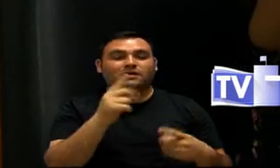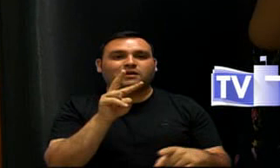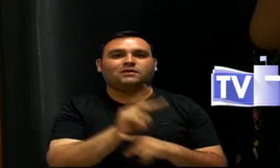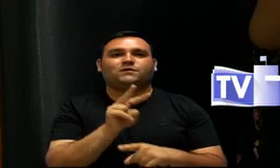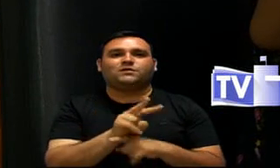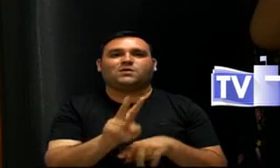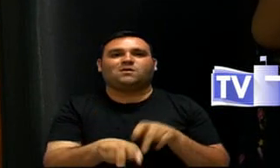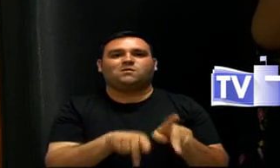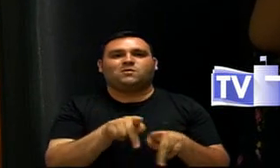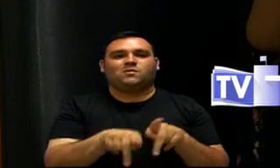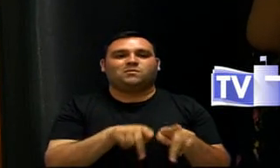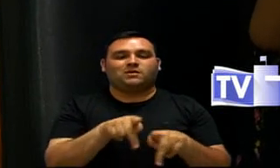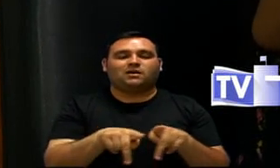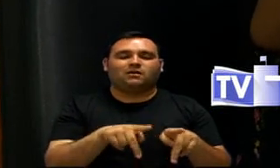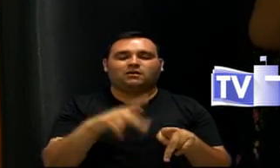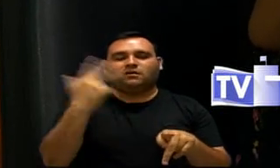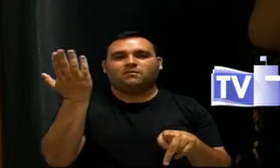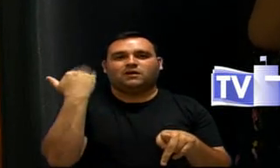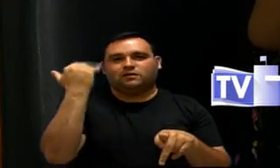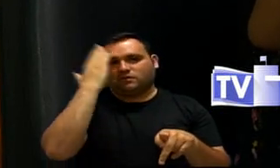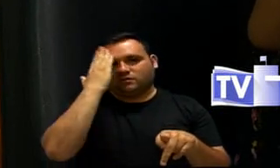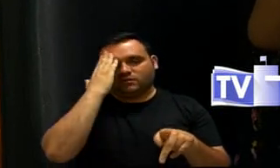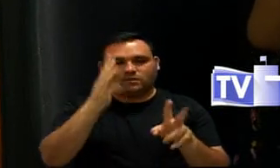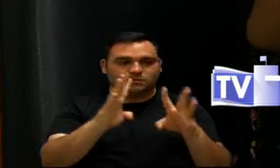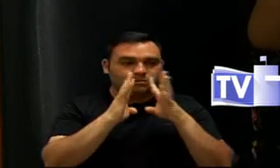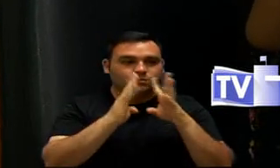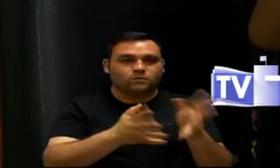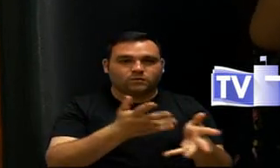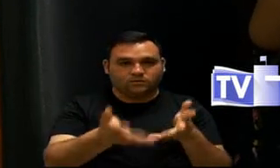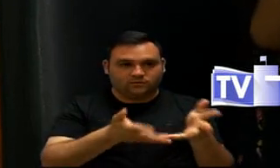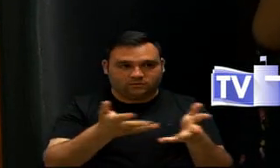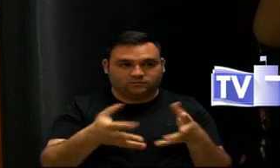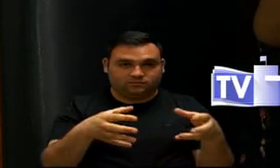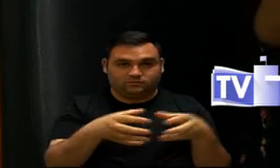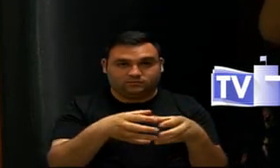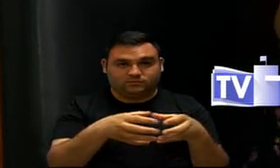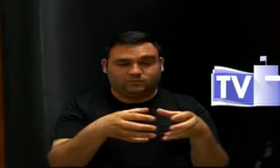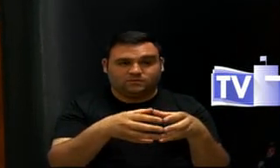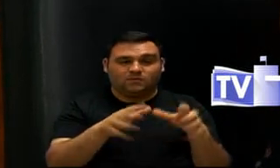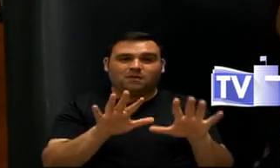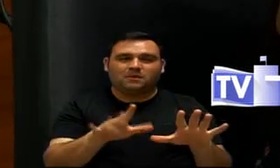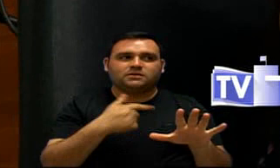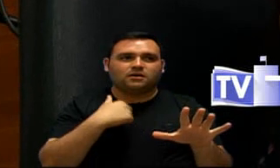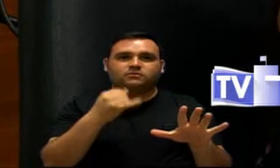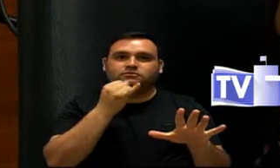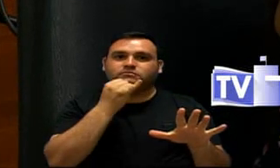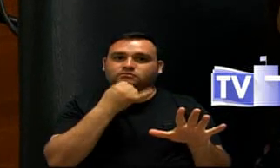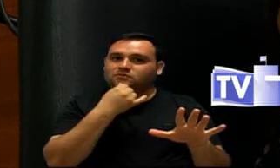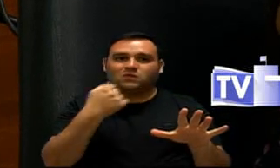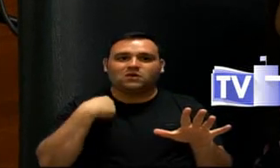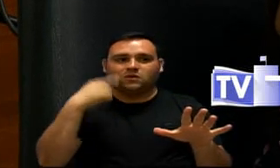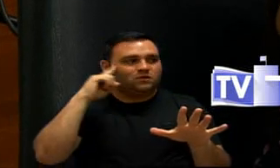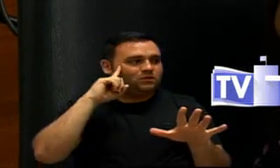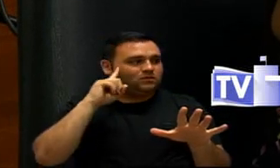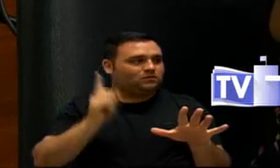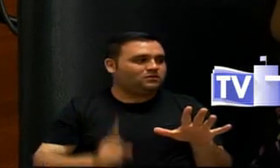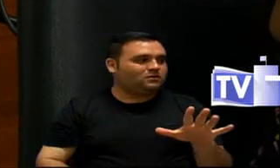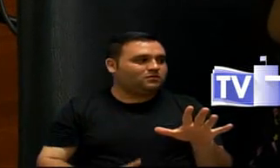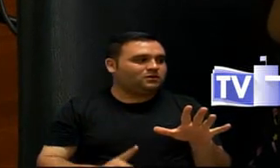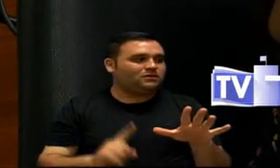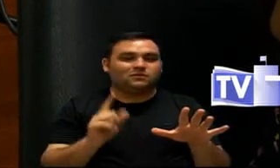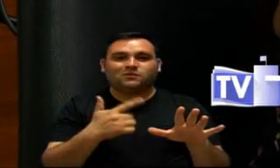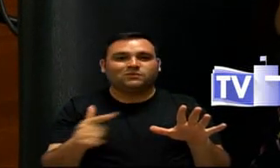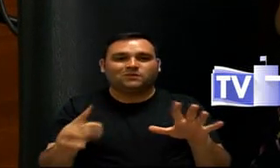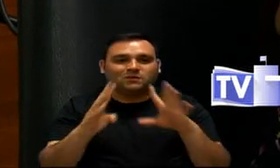Defensoria Pública. Eu sabia do atendimento que vocês dão a eles, mas fiquei muito triste, não sabia que não tem